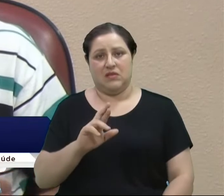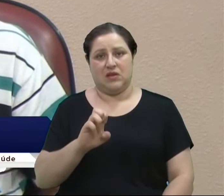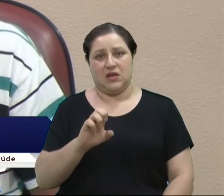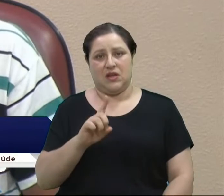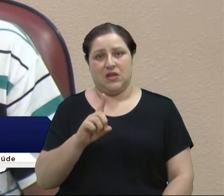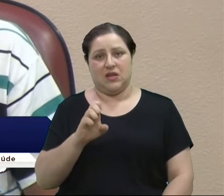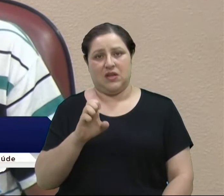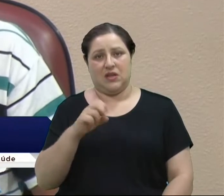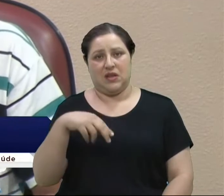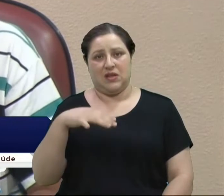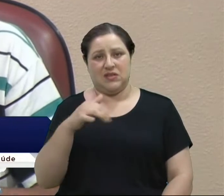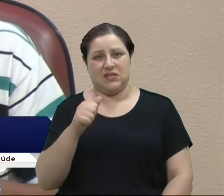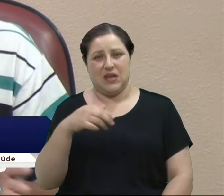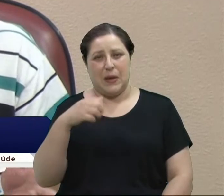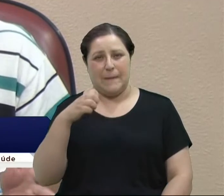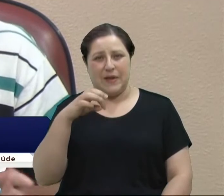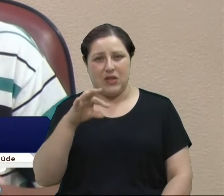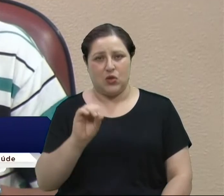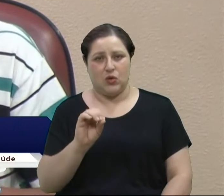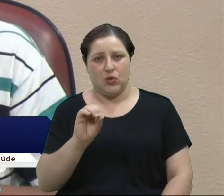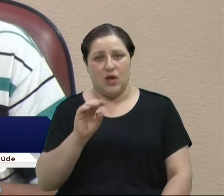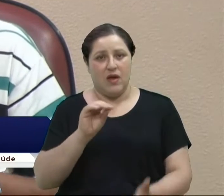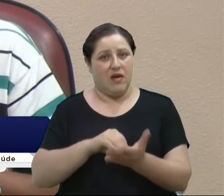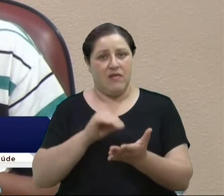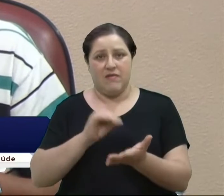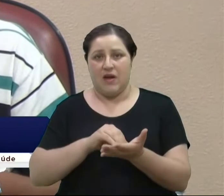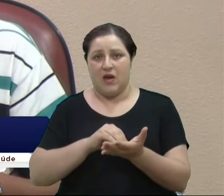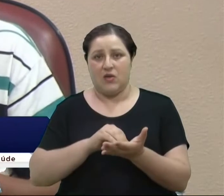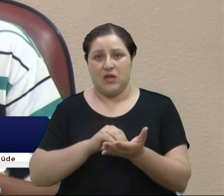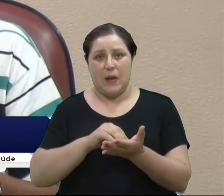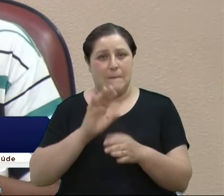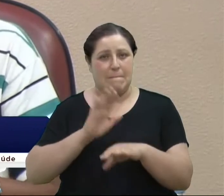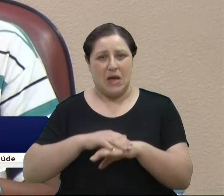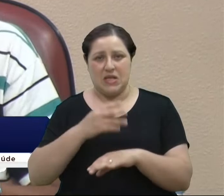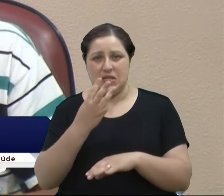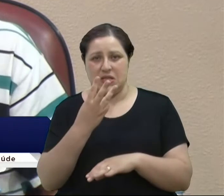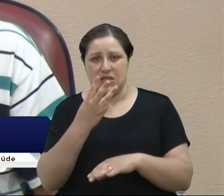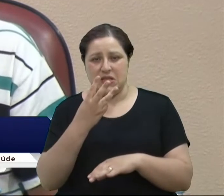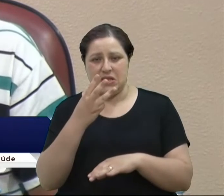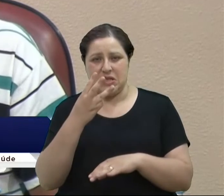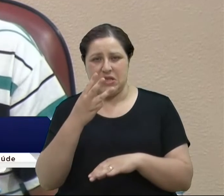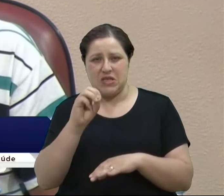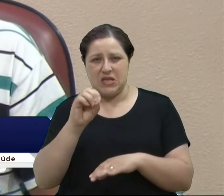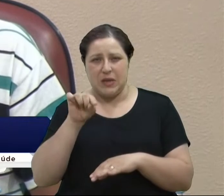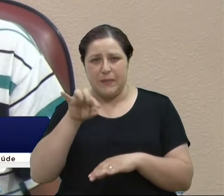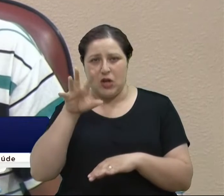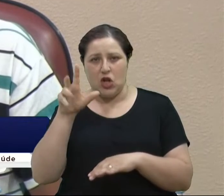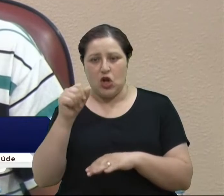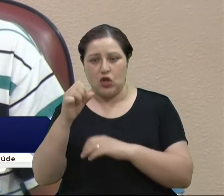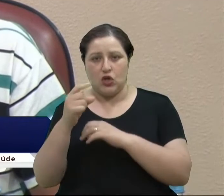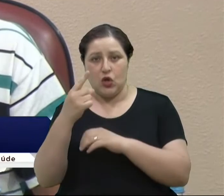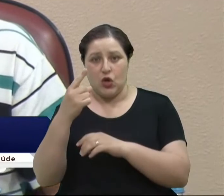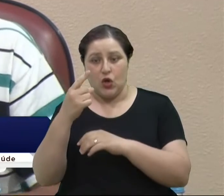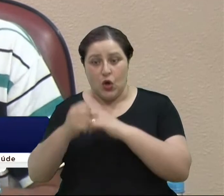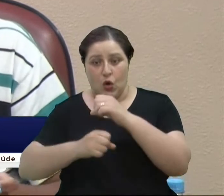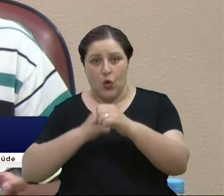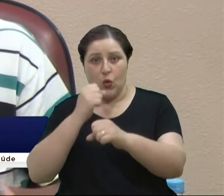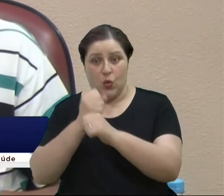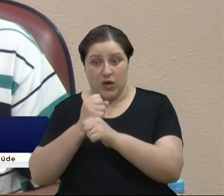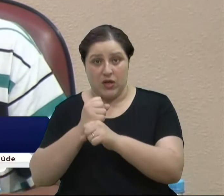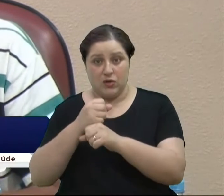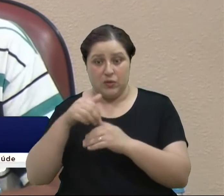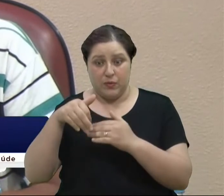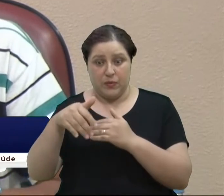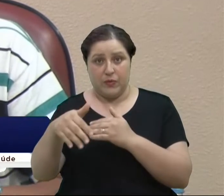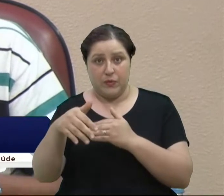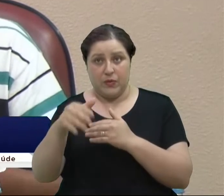milhões anual. Me corrige, Marcos, se eu estiver equivocado. Estou arredondando mais ou menos neste número. Este